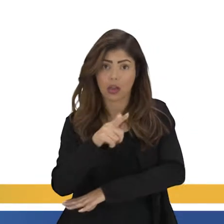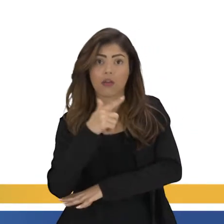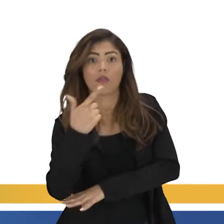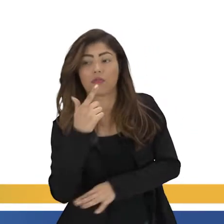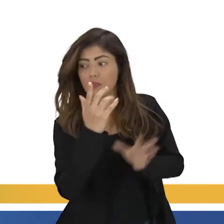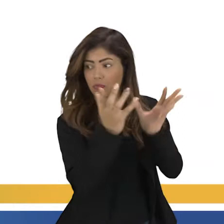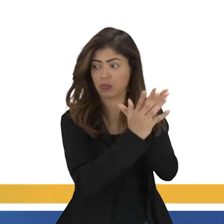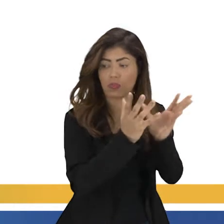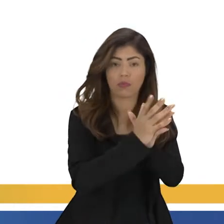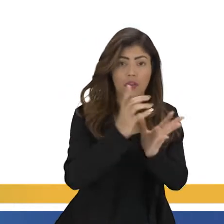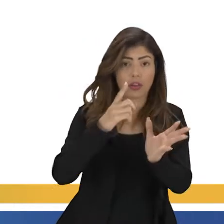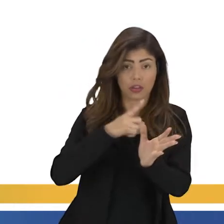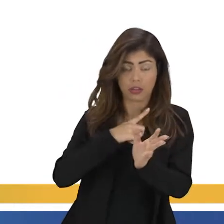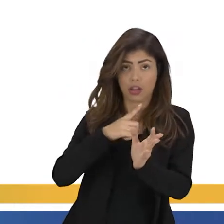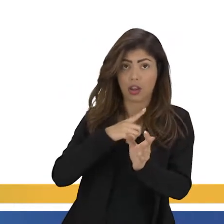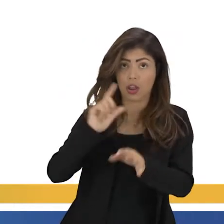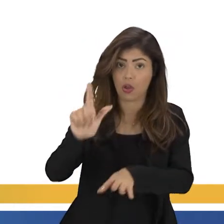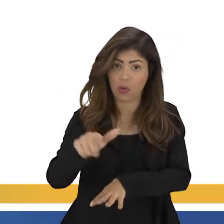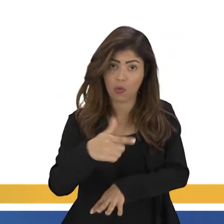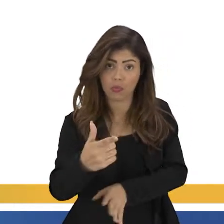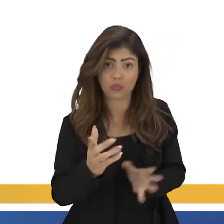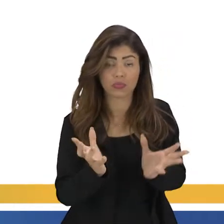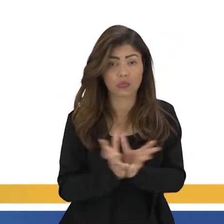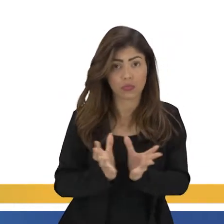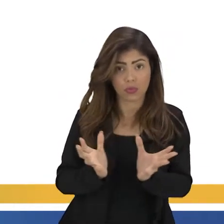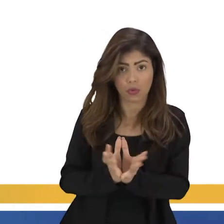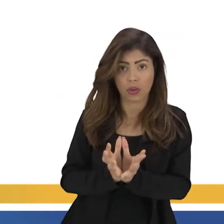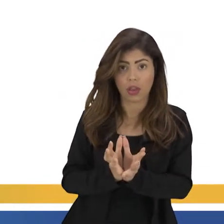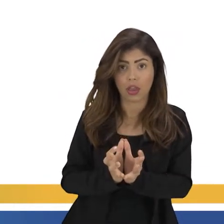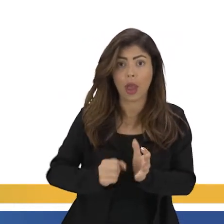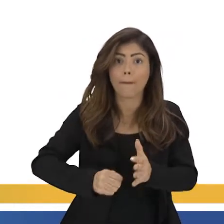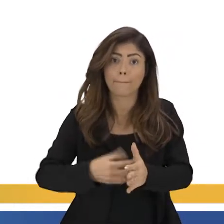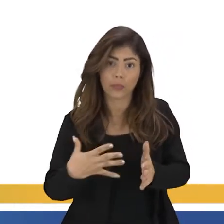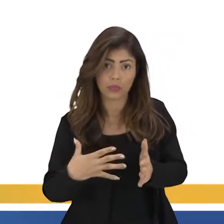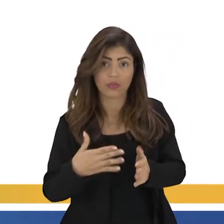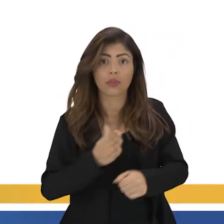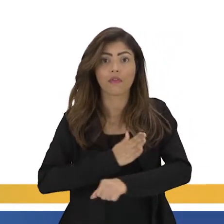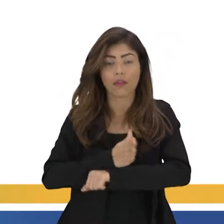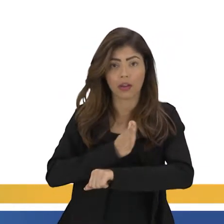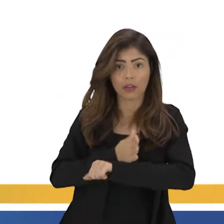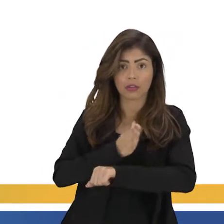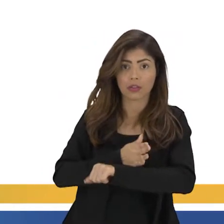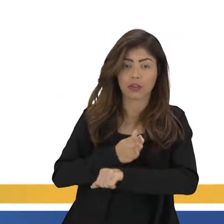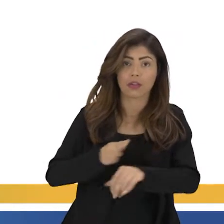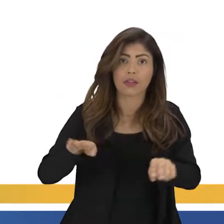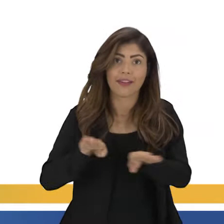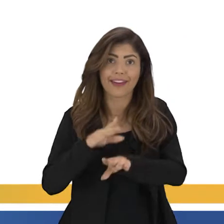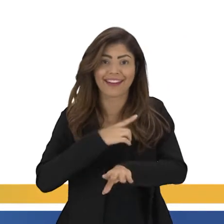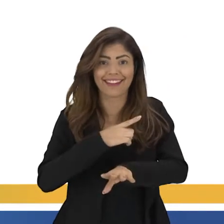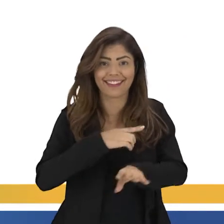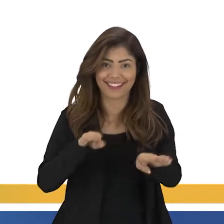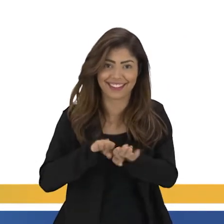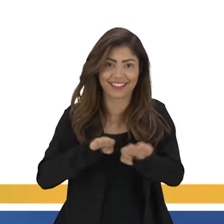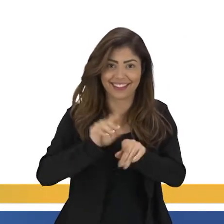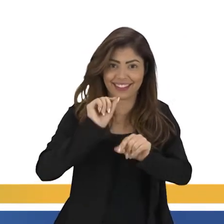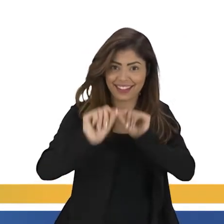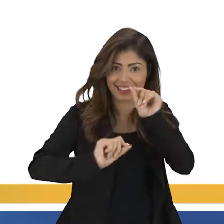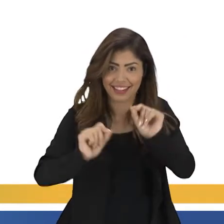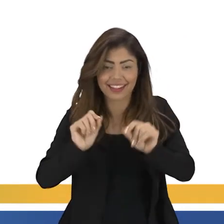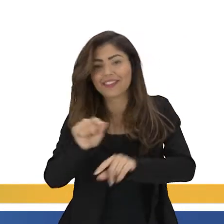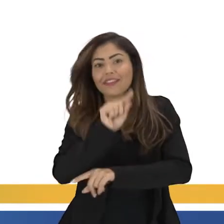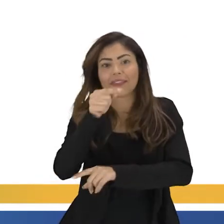classificações, existem muitos outros grupos, tá? É muito frequente que algumas orações